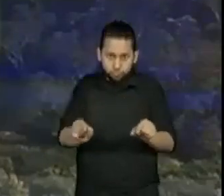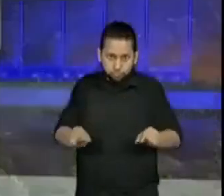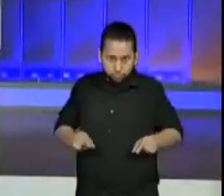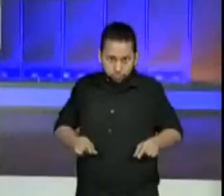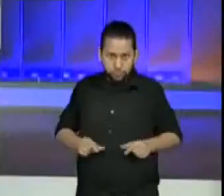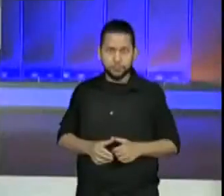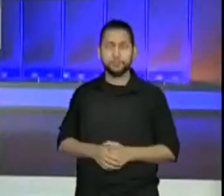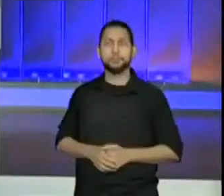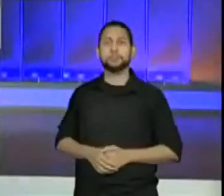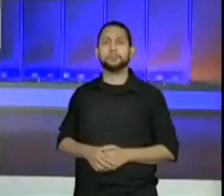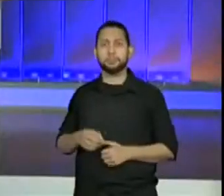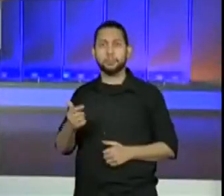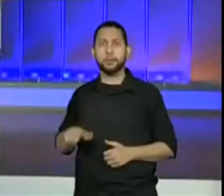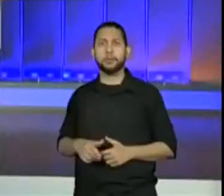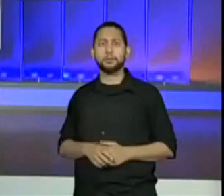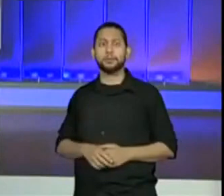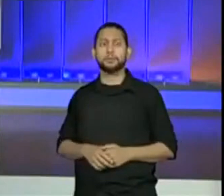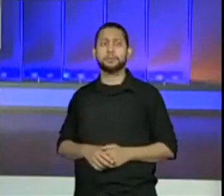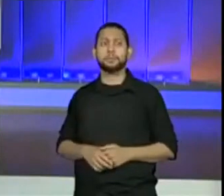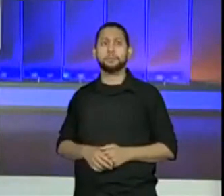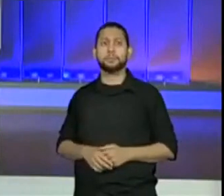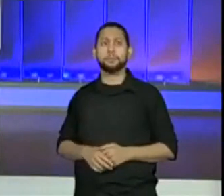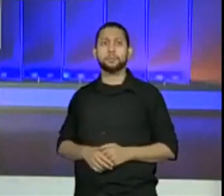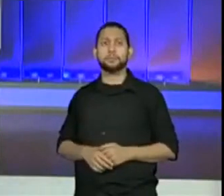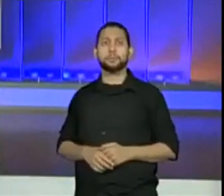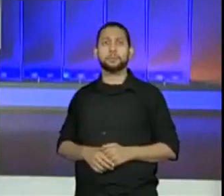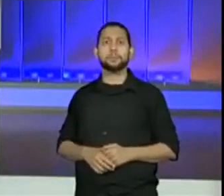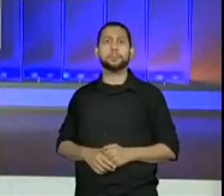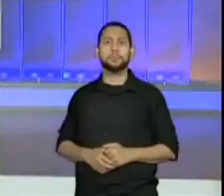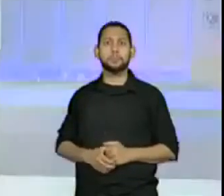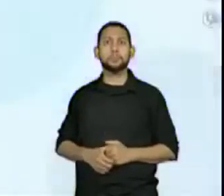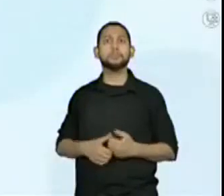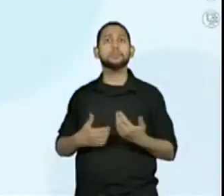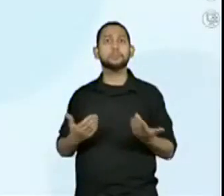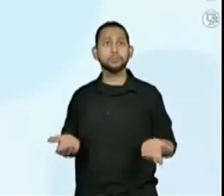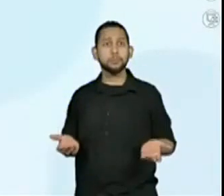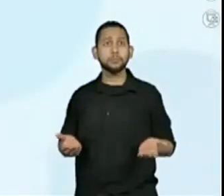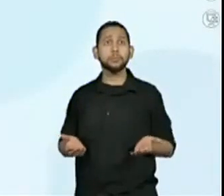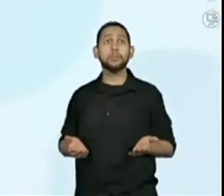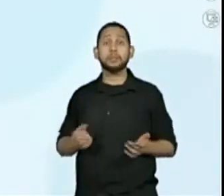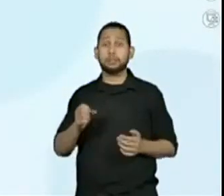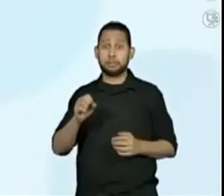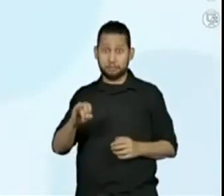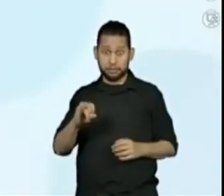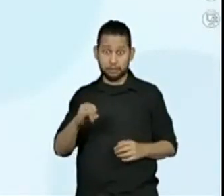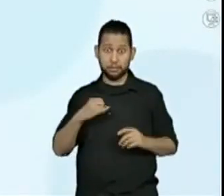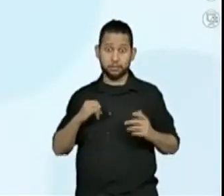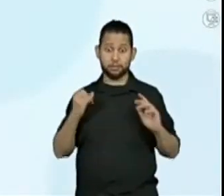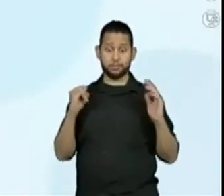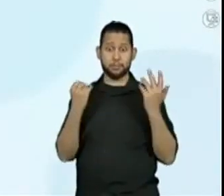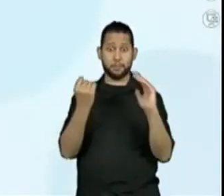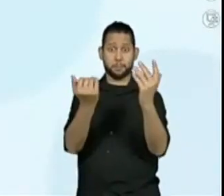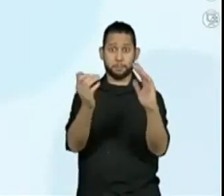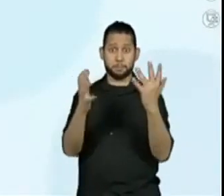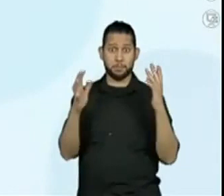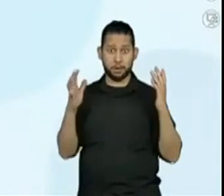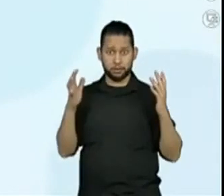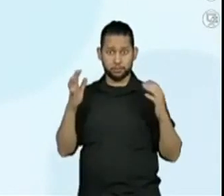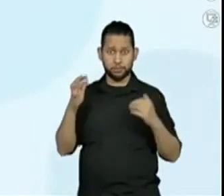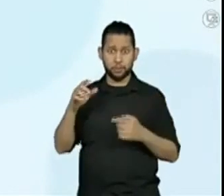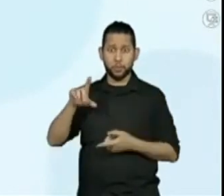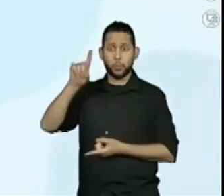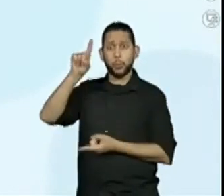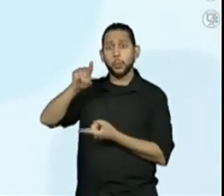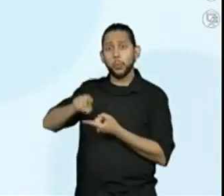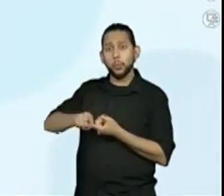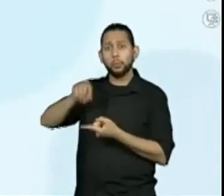Vamos continuar pensando. Quais são as causas da degradação das matas ciliares